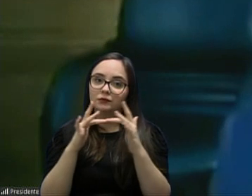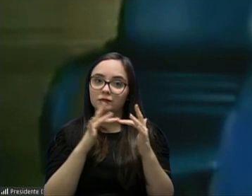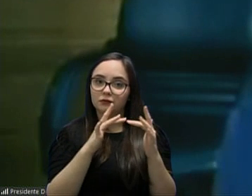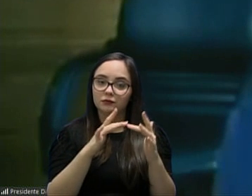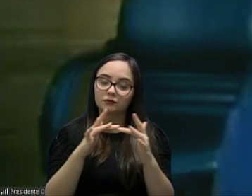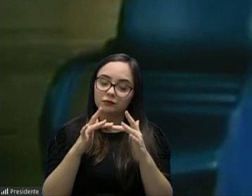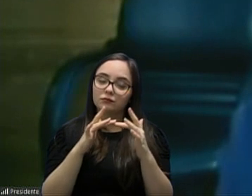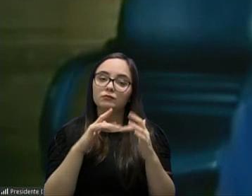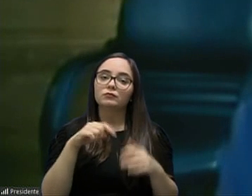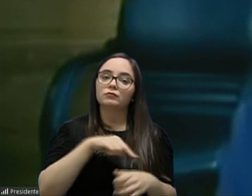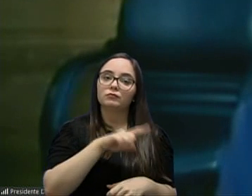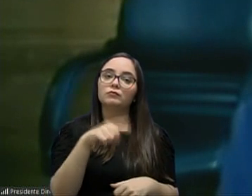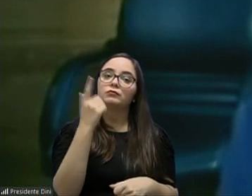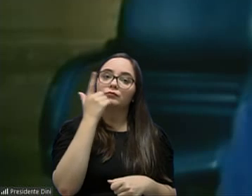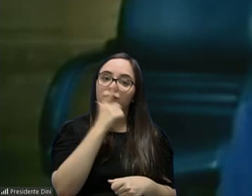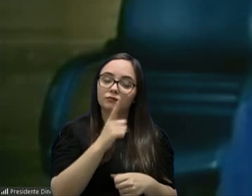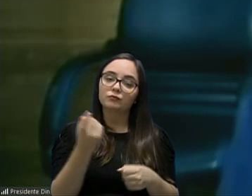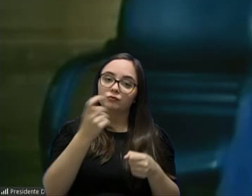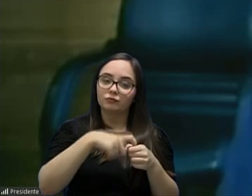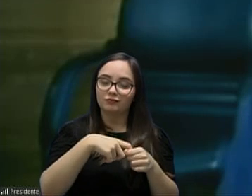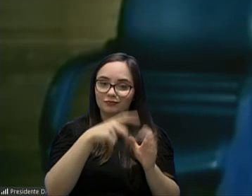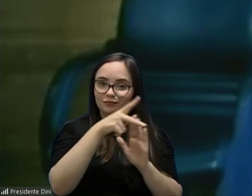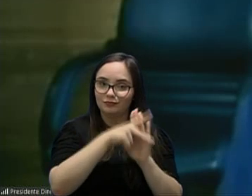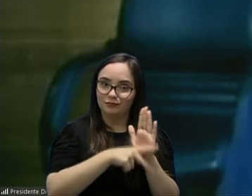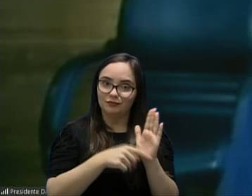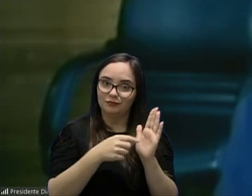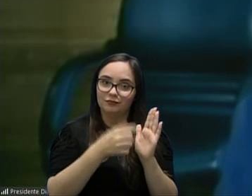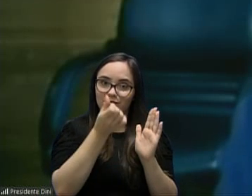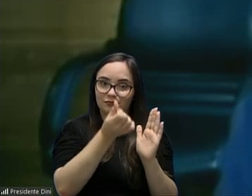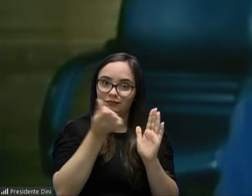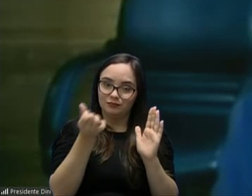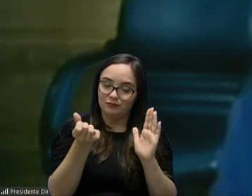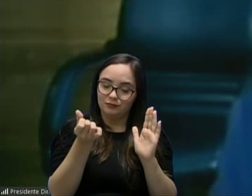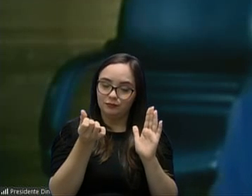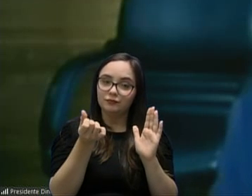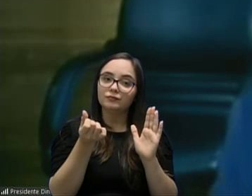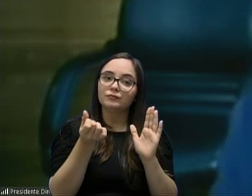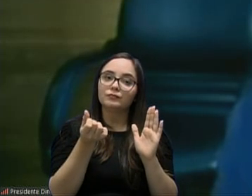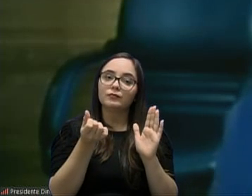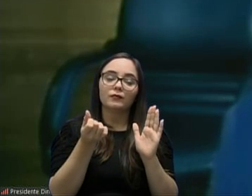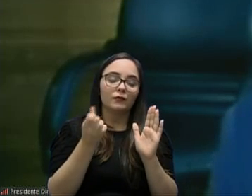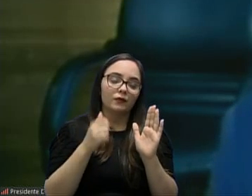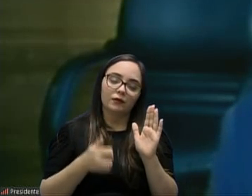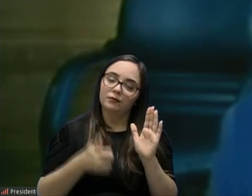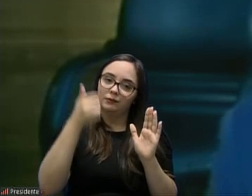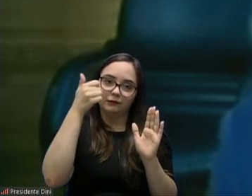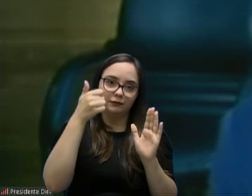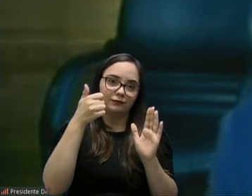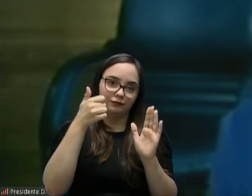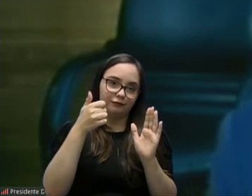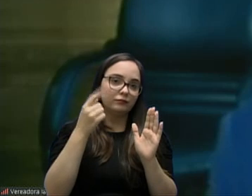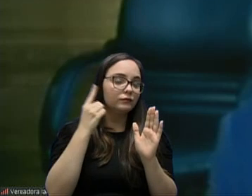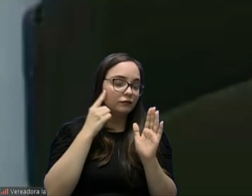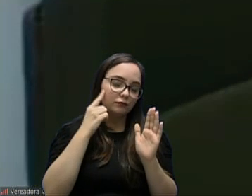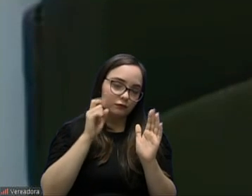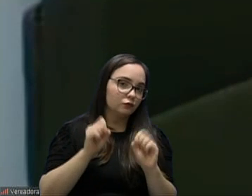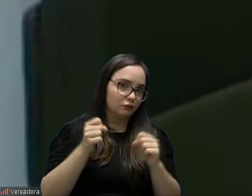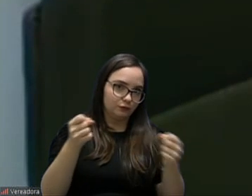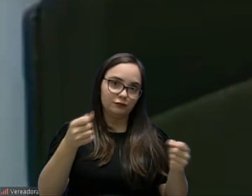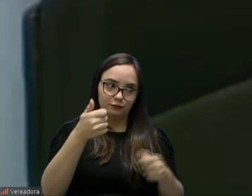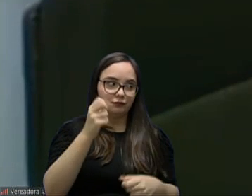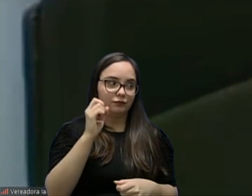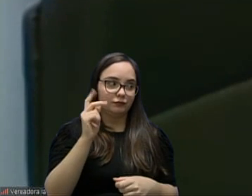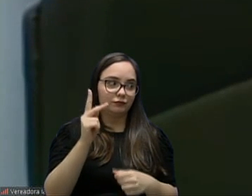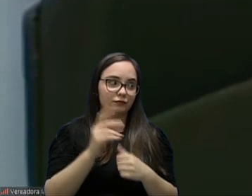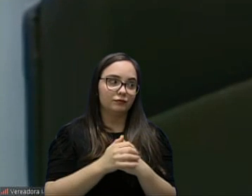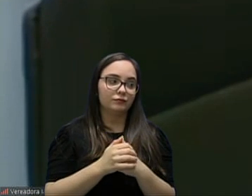que a gente possa votar esse projeto, o 66, da melhor maneira, vereador.